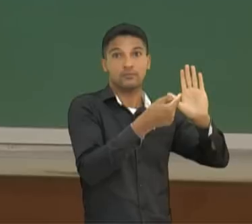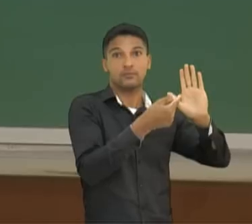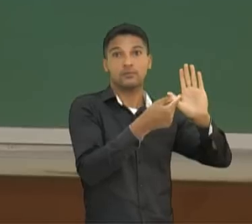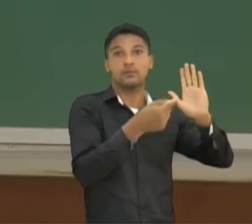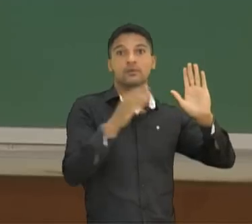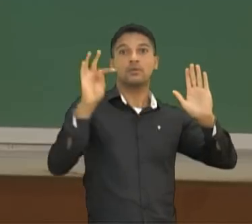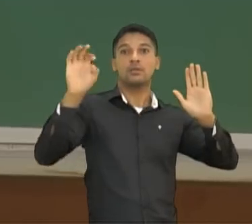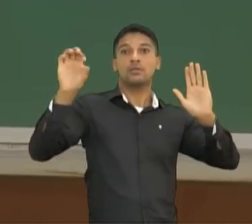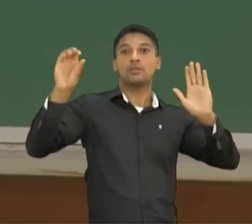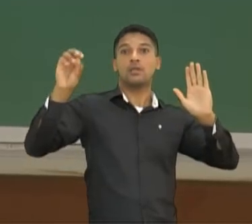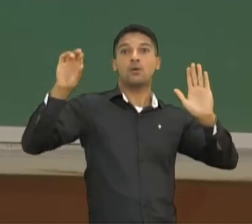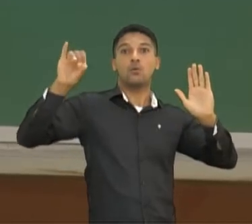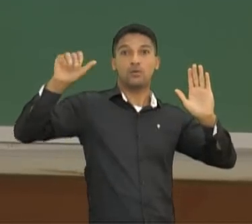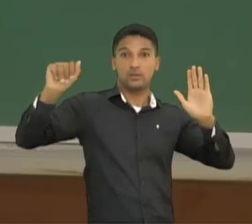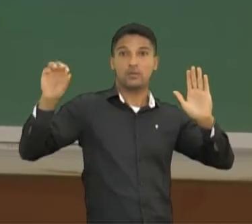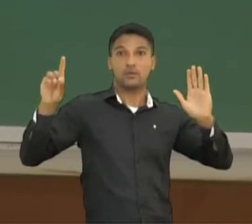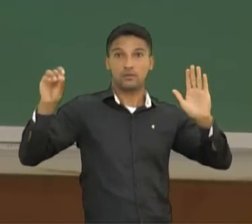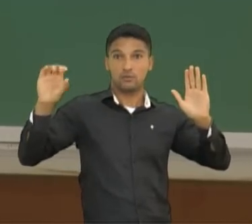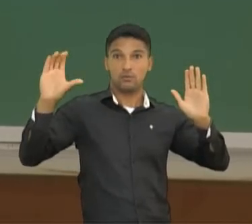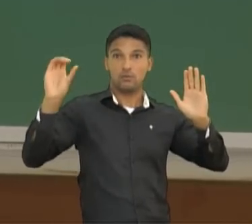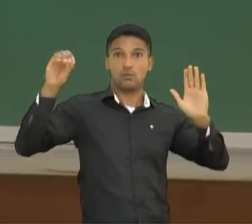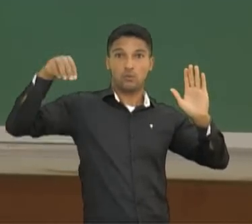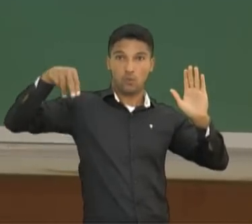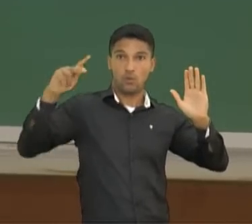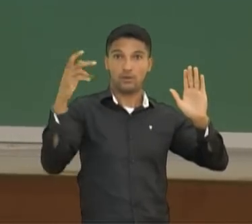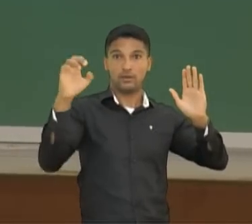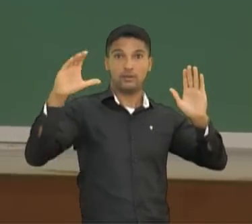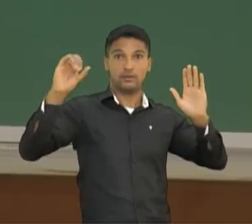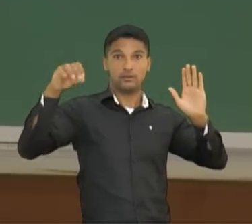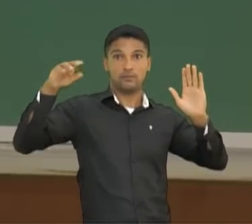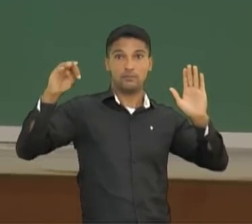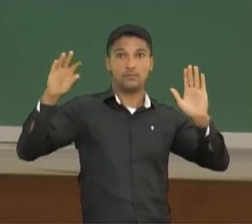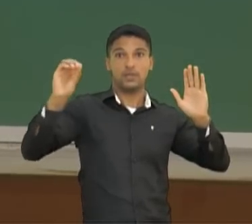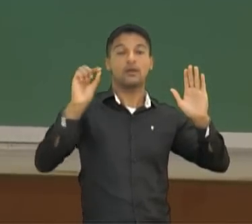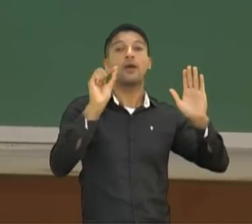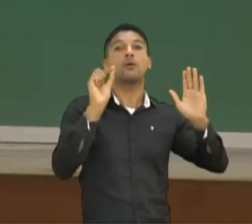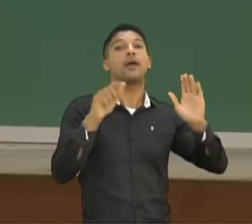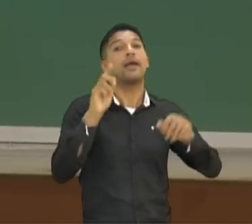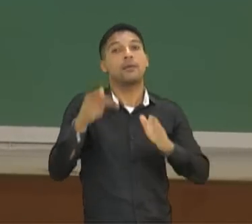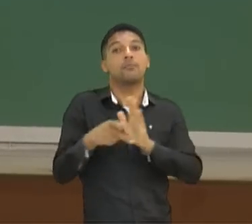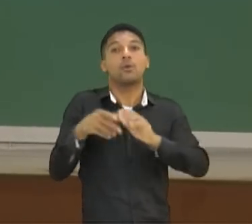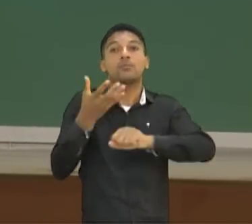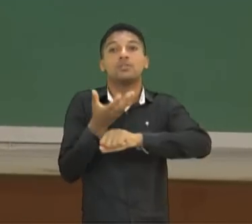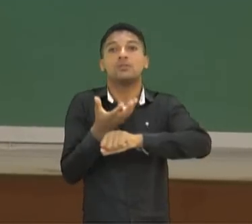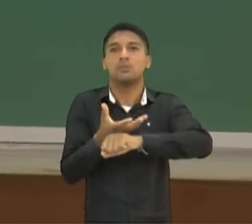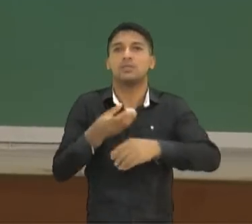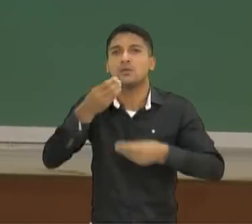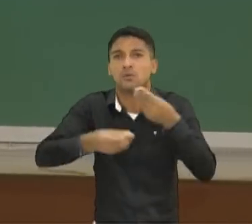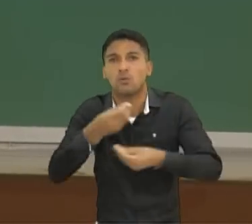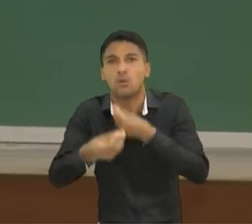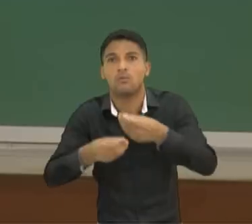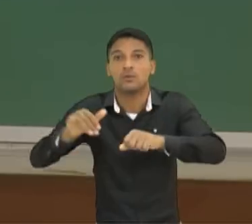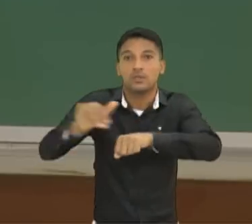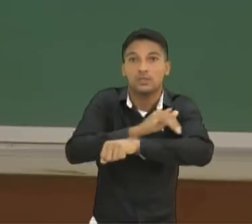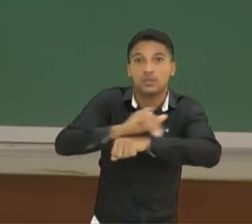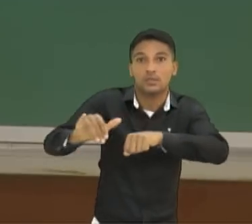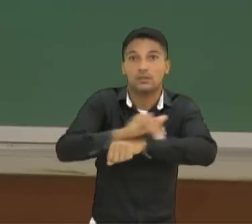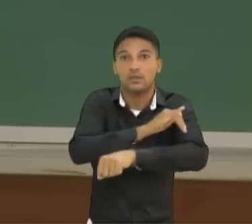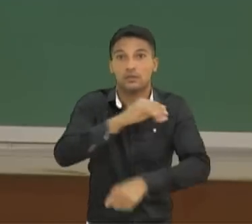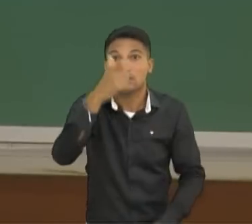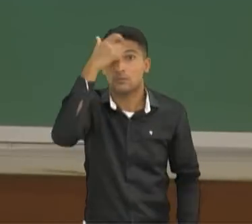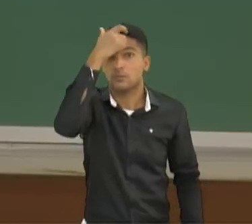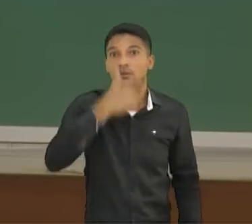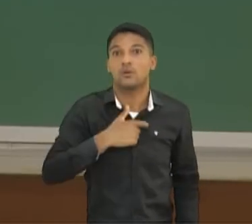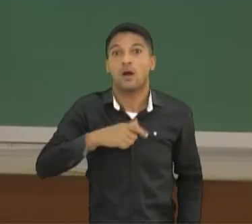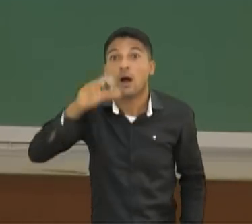estudos de como nós aprendemos, sobre o ato de conhecer, tá? Então, na aula passada, o professor Robson deu uma introdução sobre